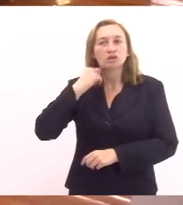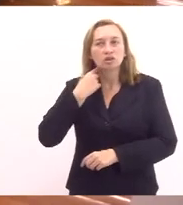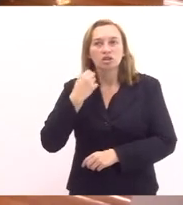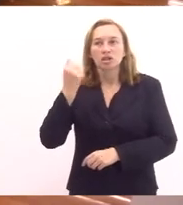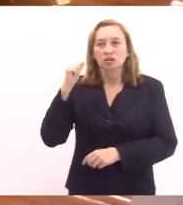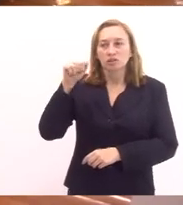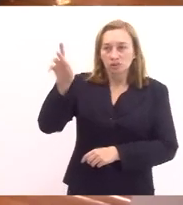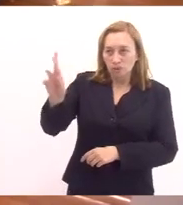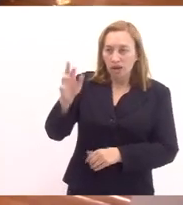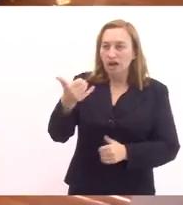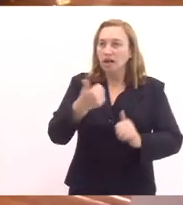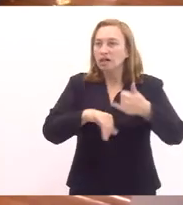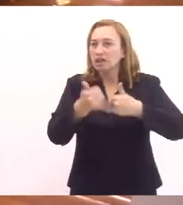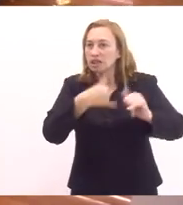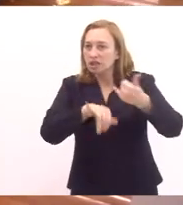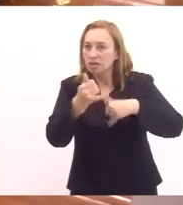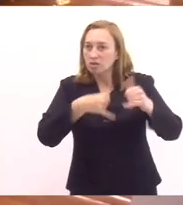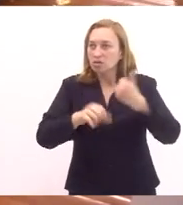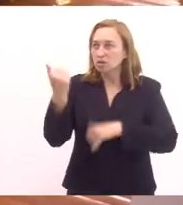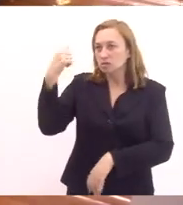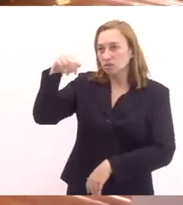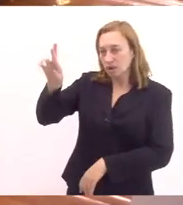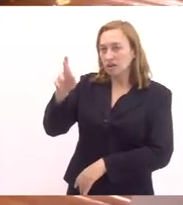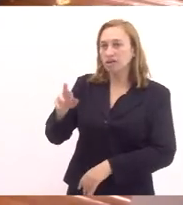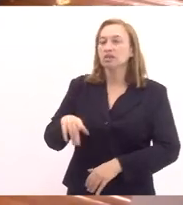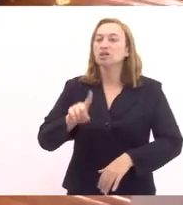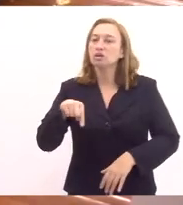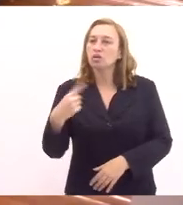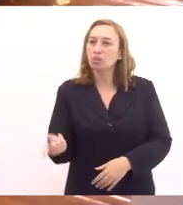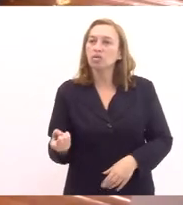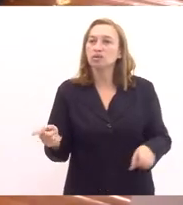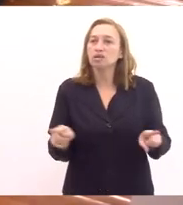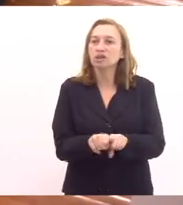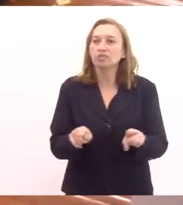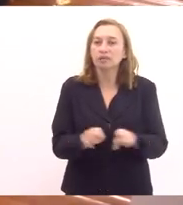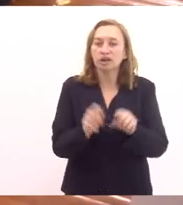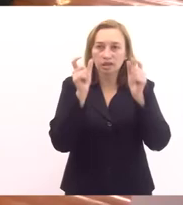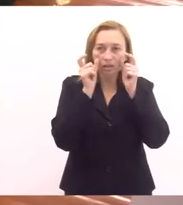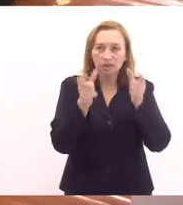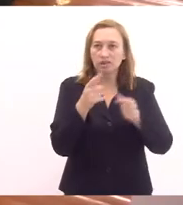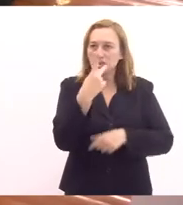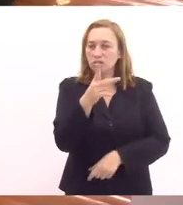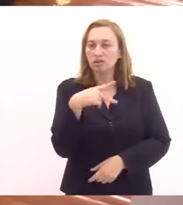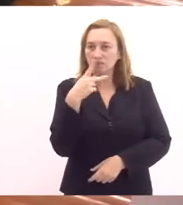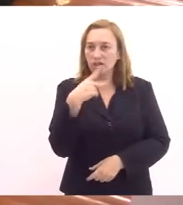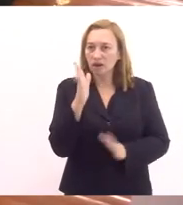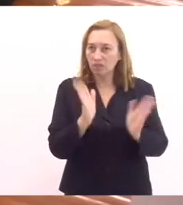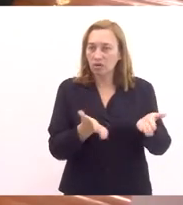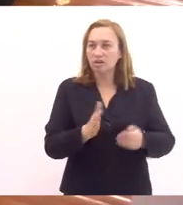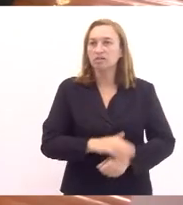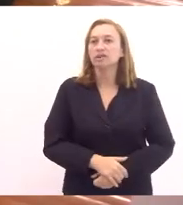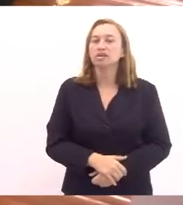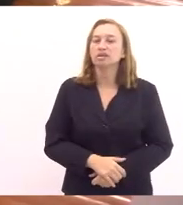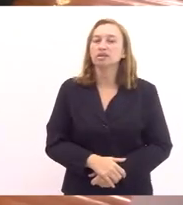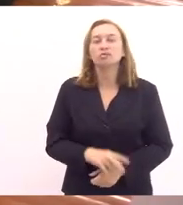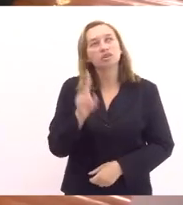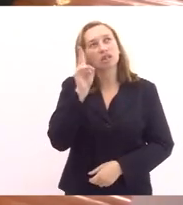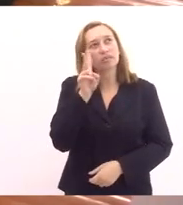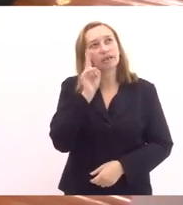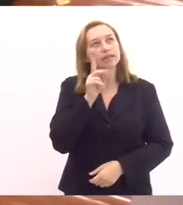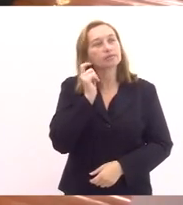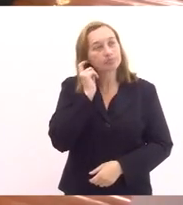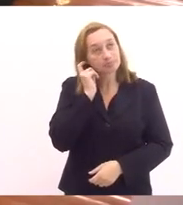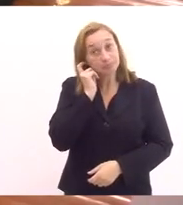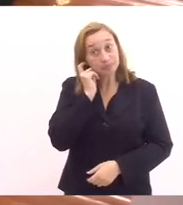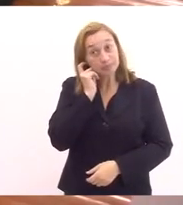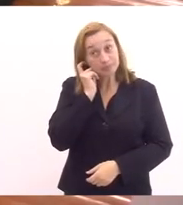lixo químico vazamentos não são na dinheiro a solto outra coisa que me chamou atenção nessa sua fala agora eu me lembrei